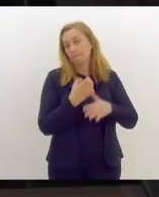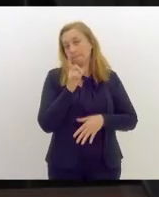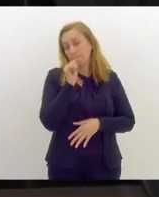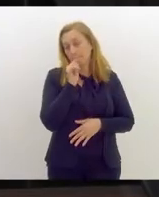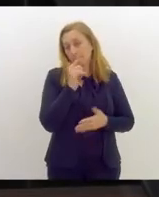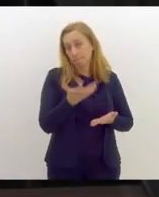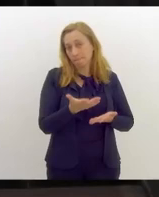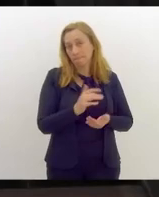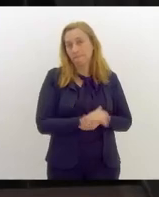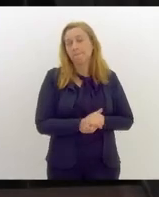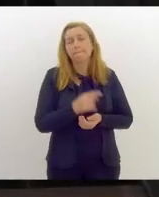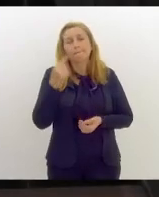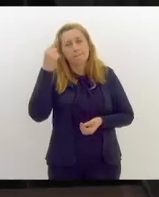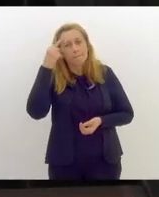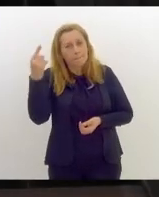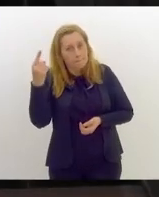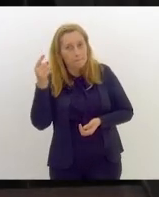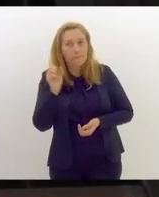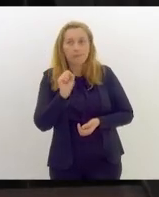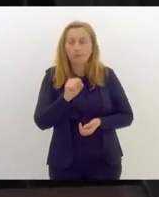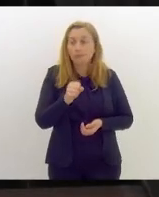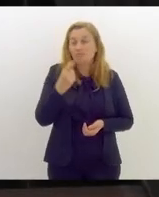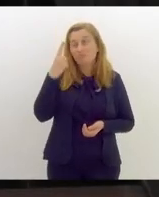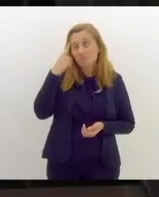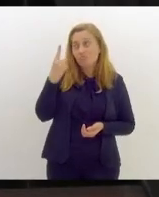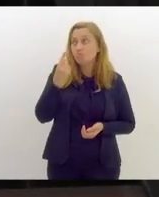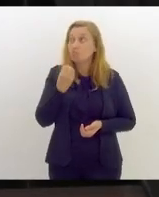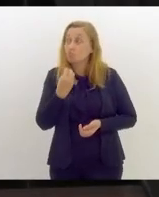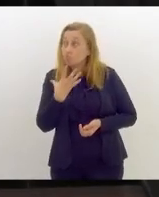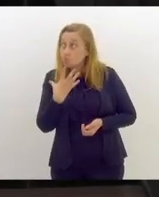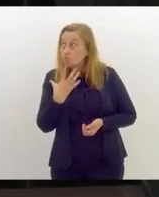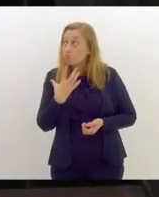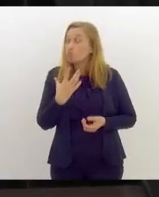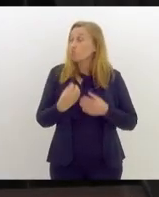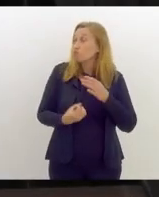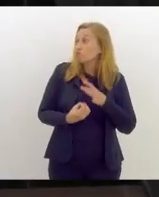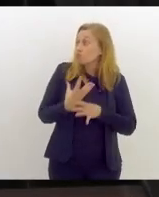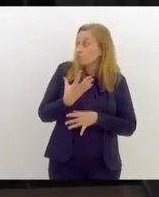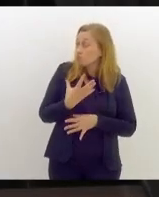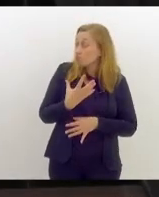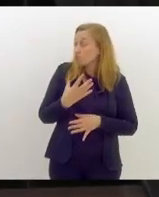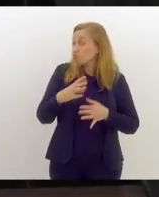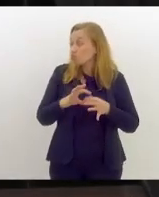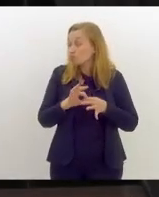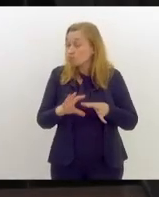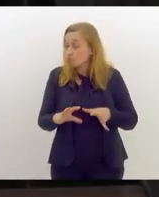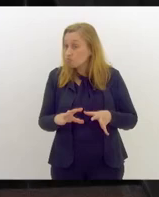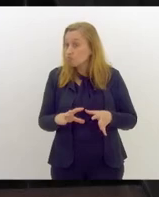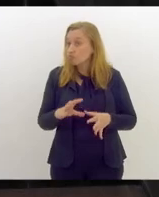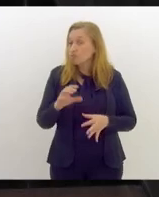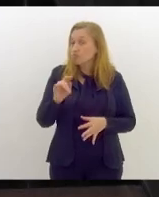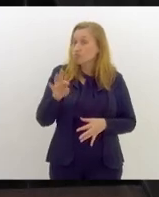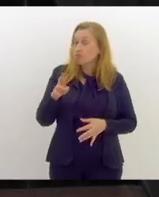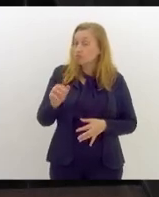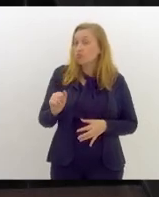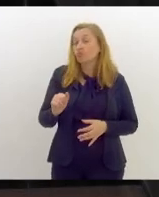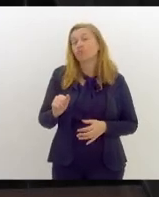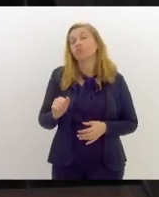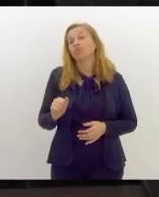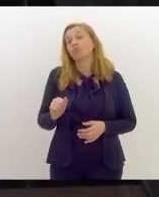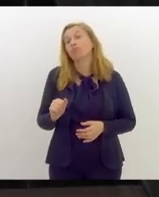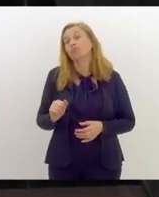pouco então a ideia em si é uma ideia interessante eu vou construir uma eu vou permitir uma subsidiária desde que essa